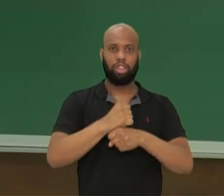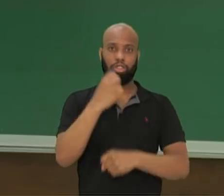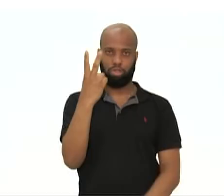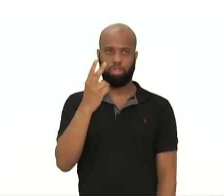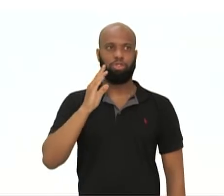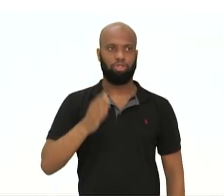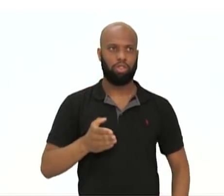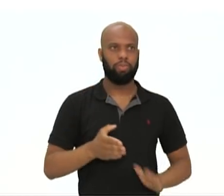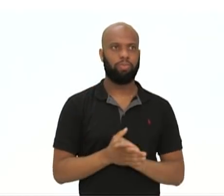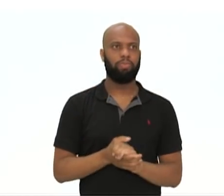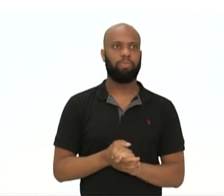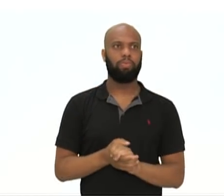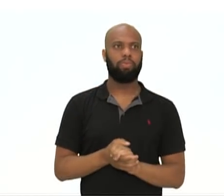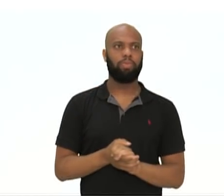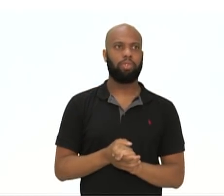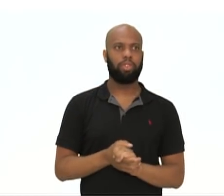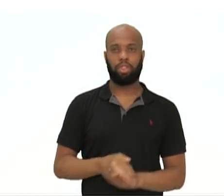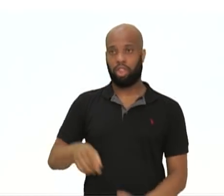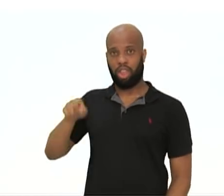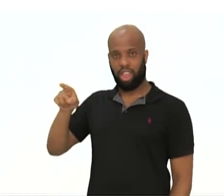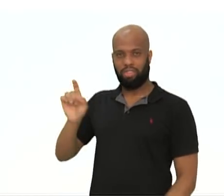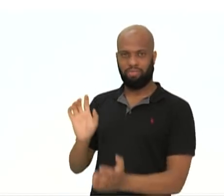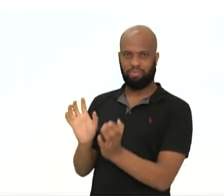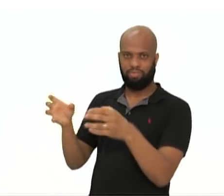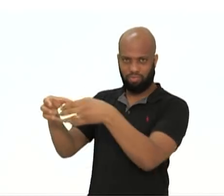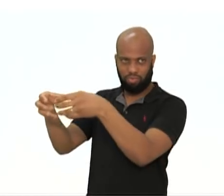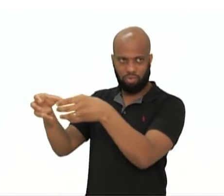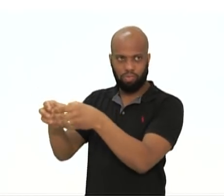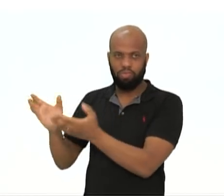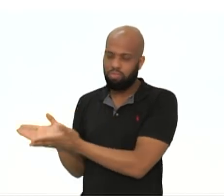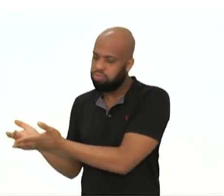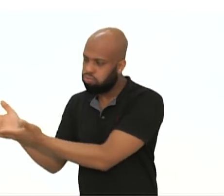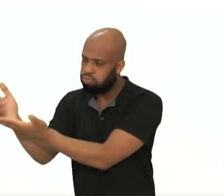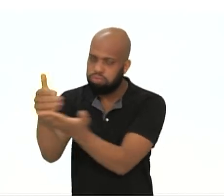A Colurbe recolheu no primeiro dia do ano